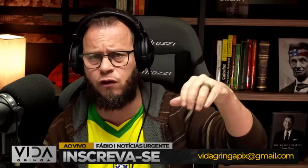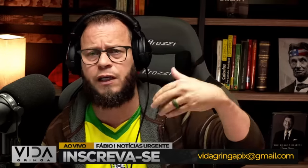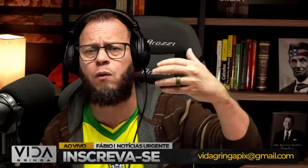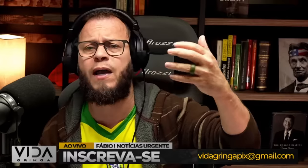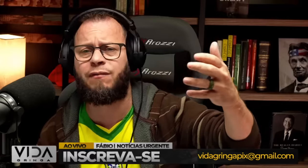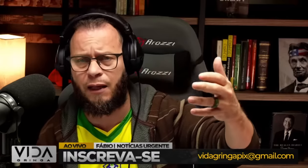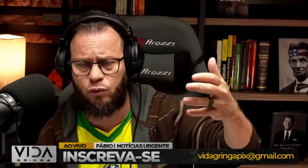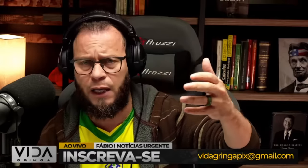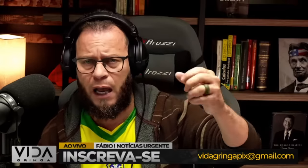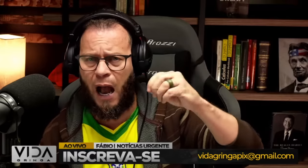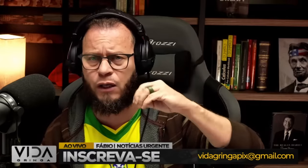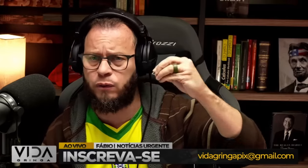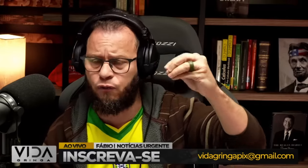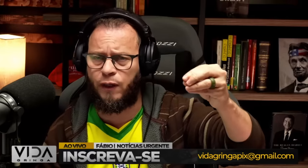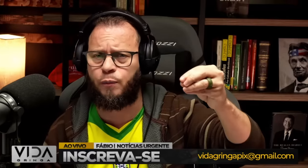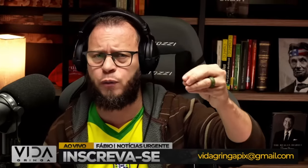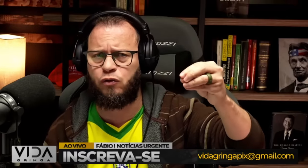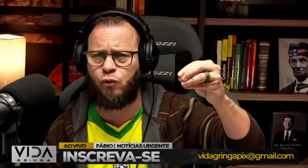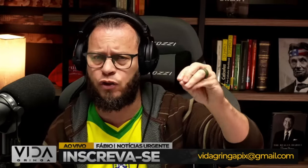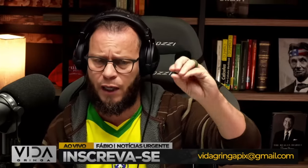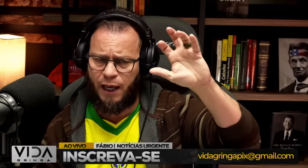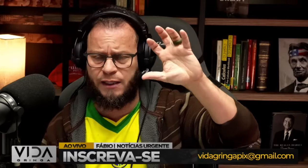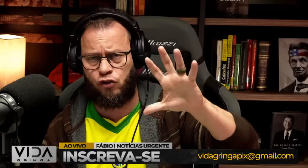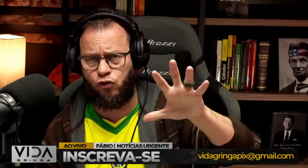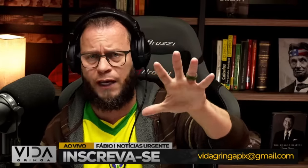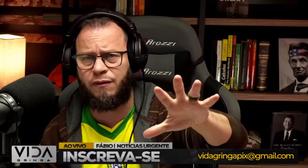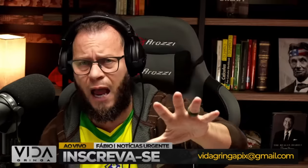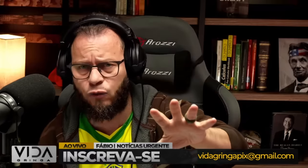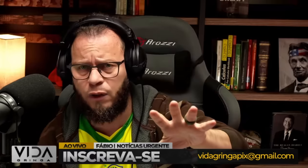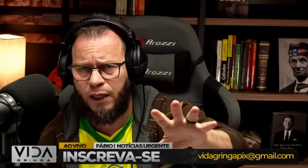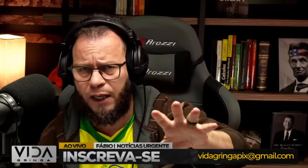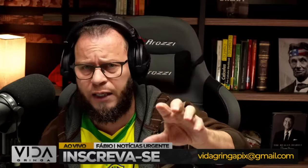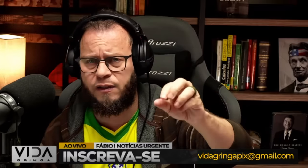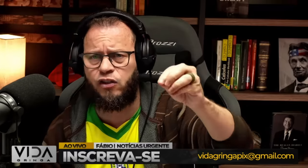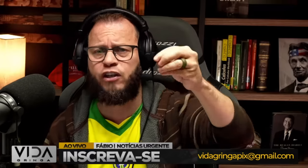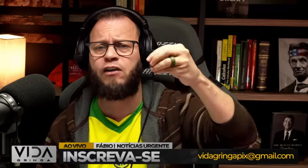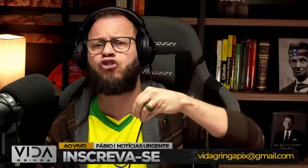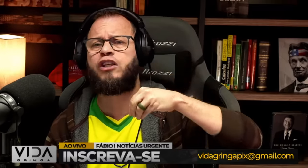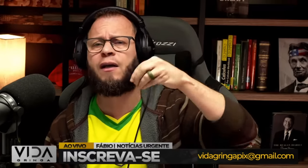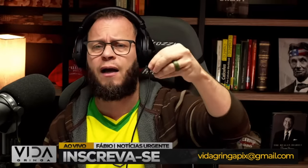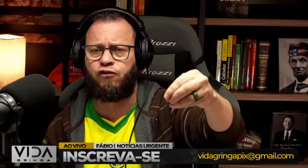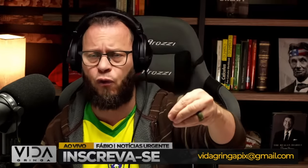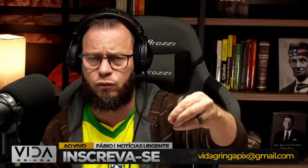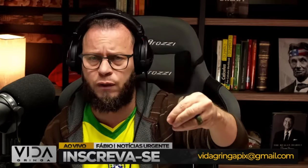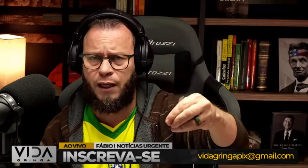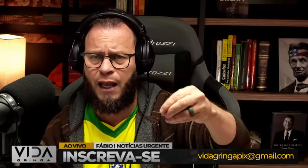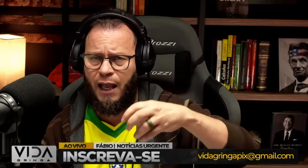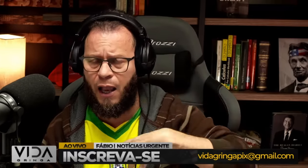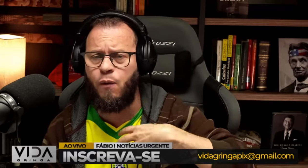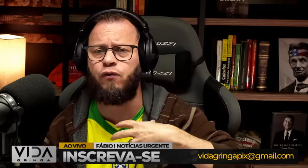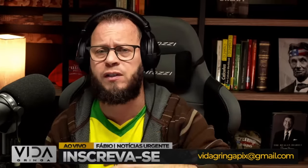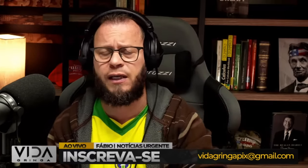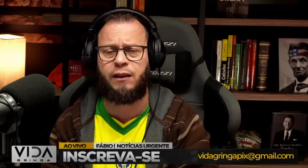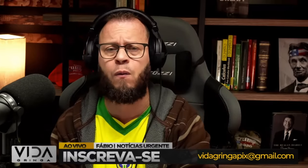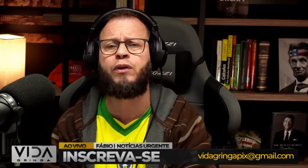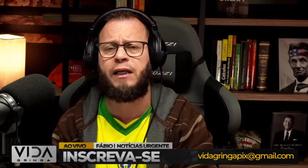25 será um retrato aí eu tenho falado PR as pessoas existe o retrato e existe quem tira a foto eu